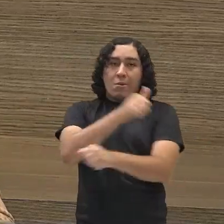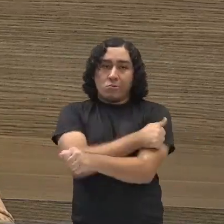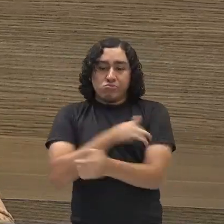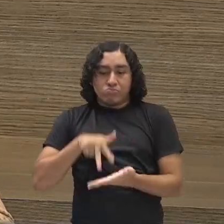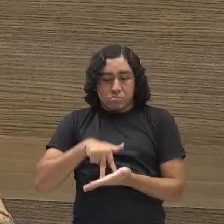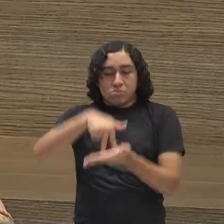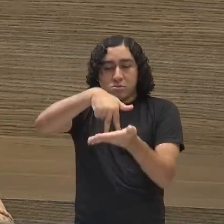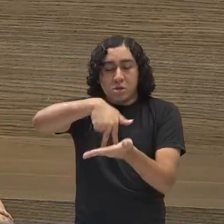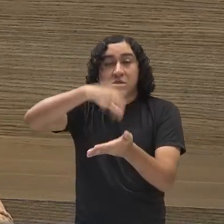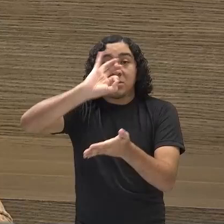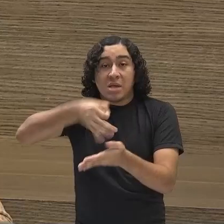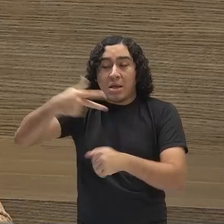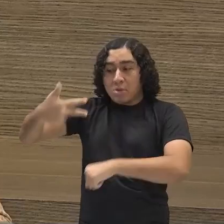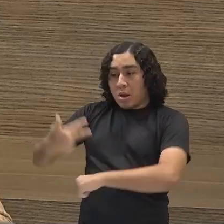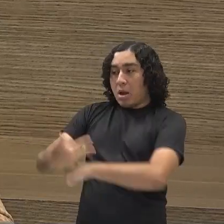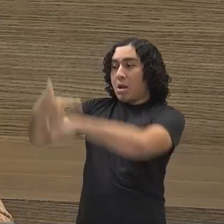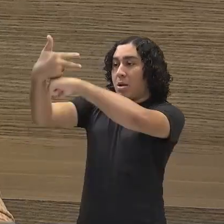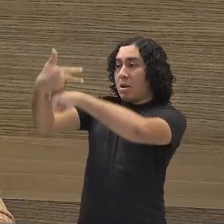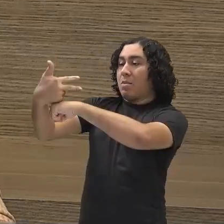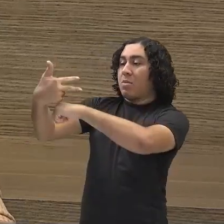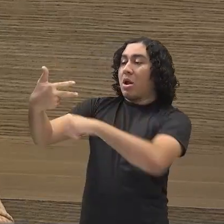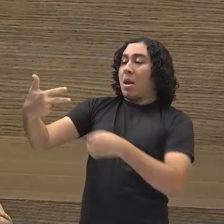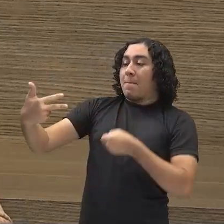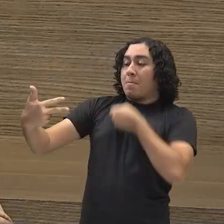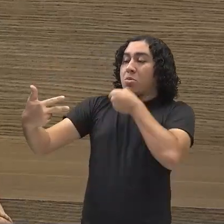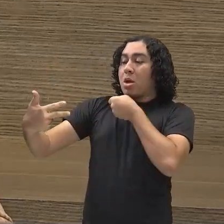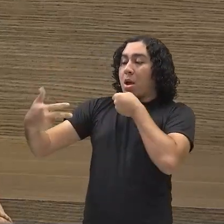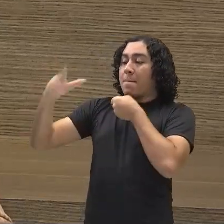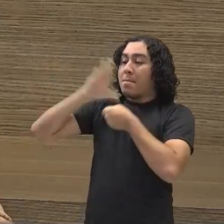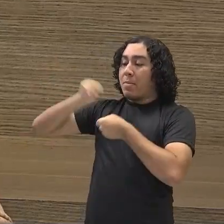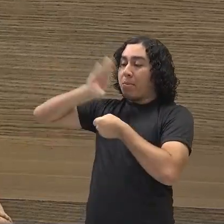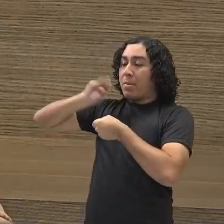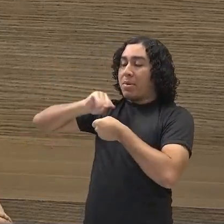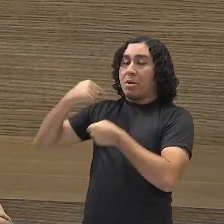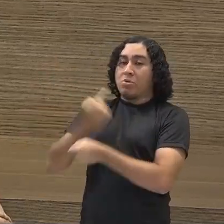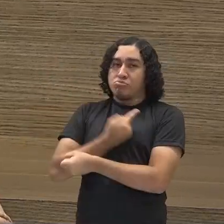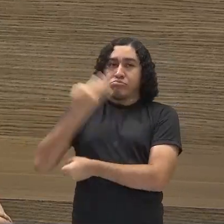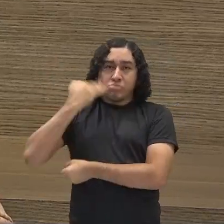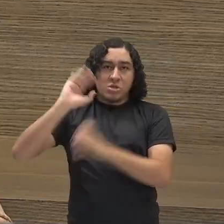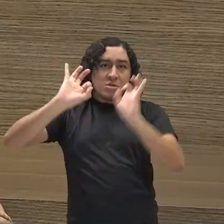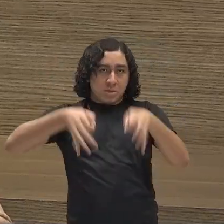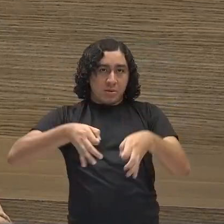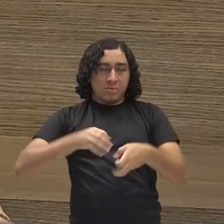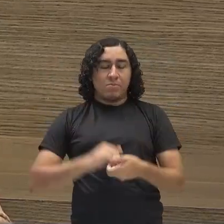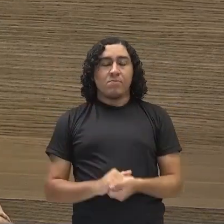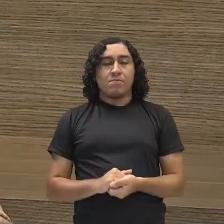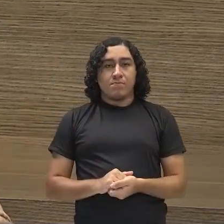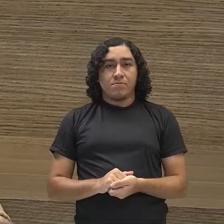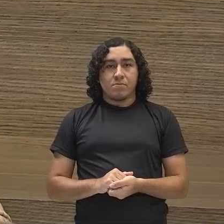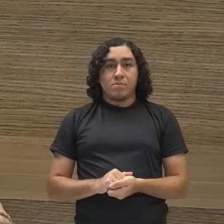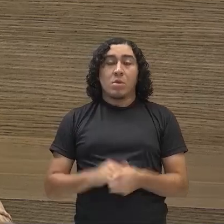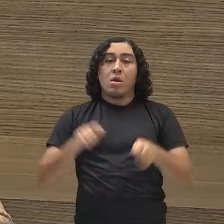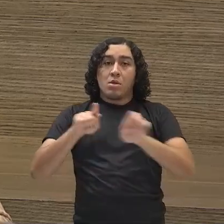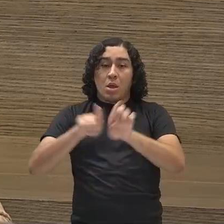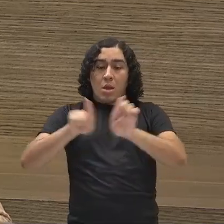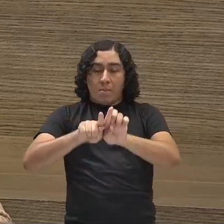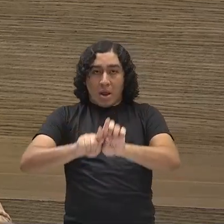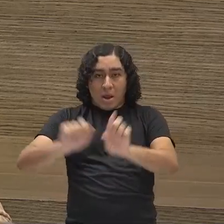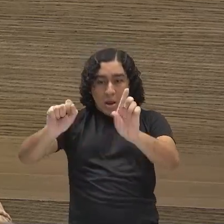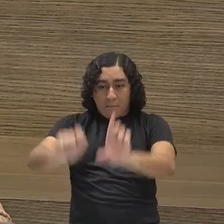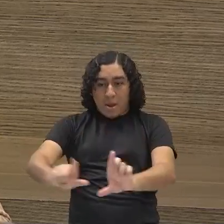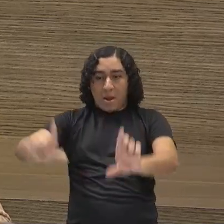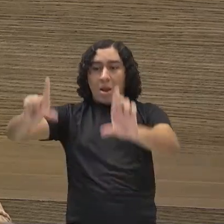posicionar o microfone próximo à boca, tá? Para a gente ter a melhor compreensão. O enquadramento também. A gente pede que o